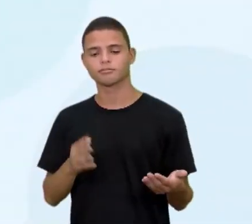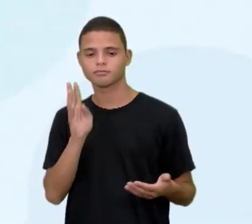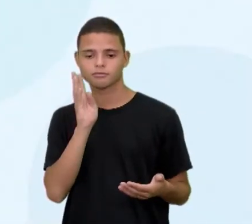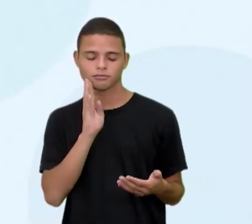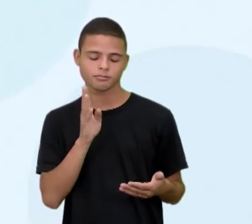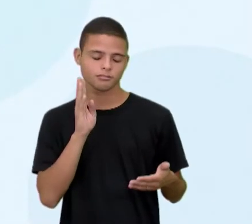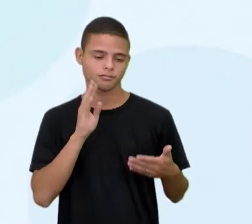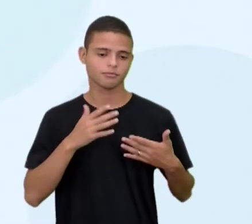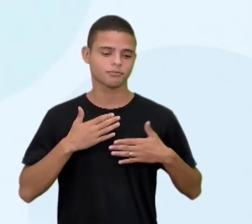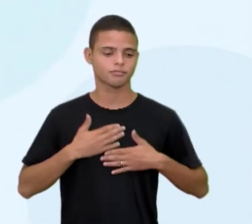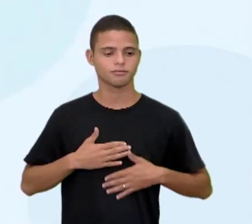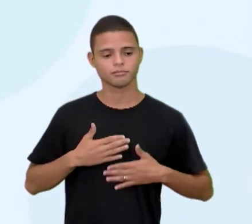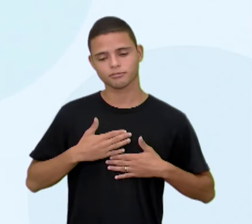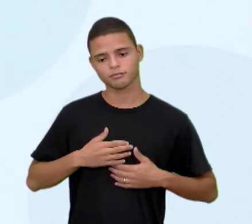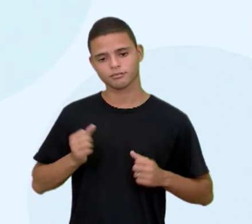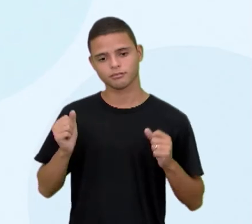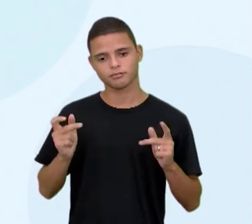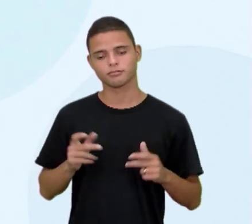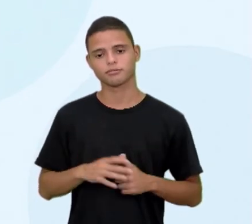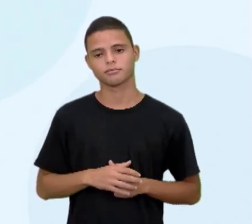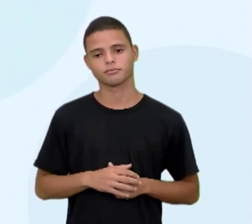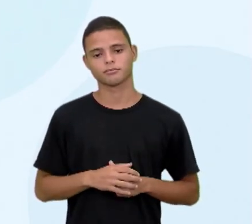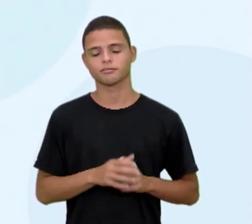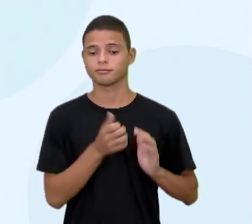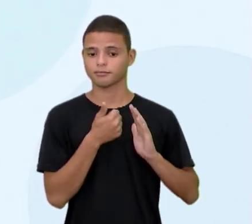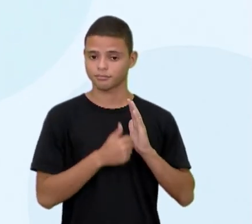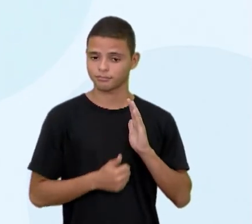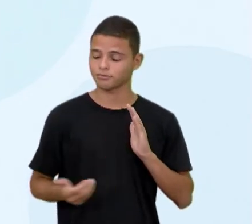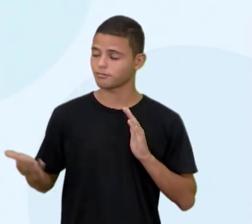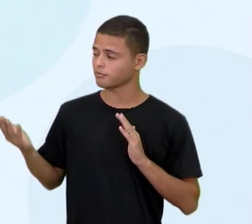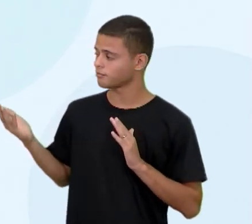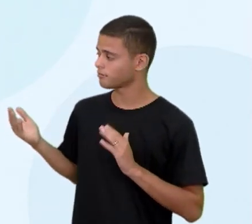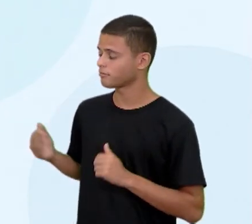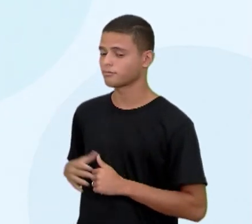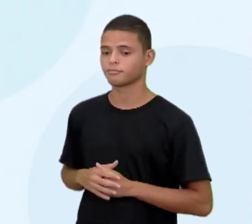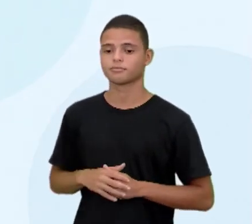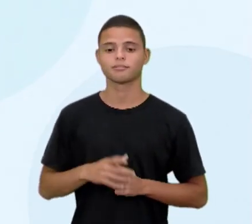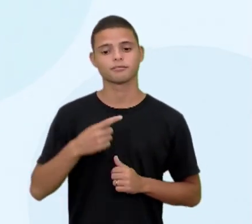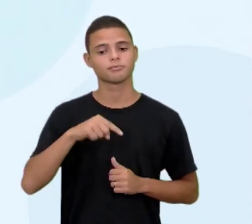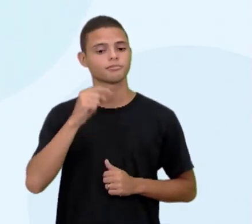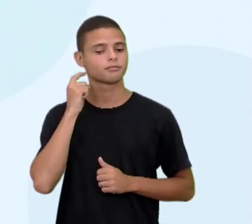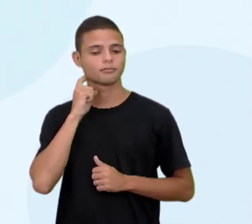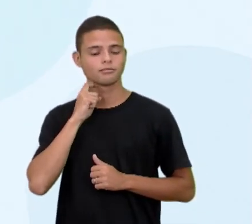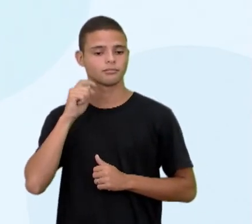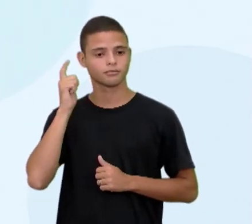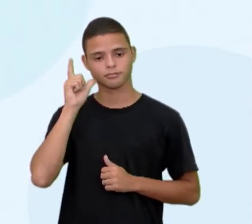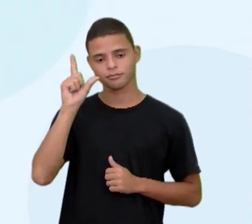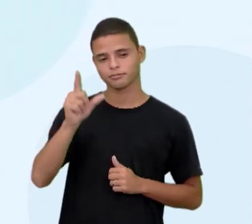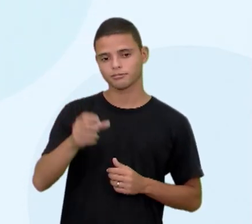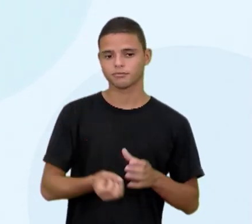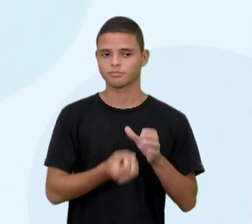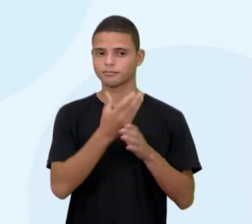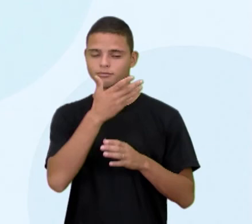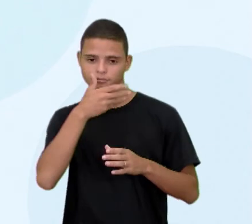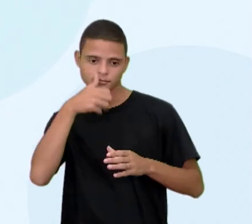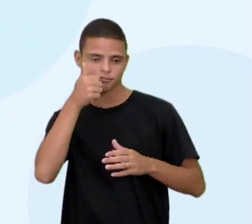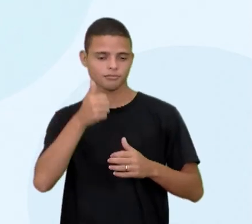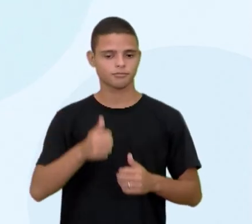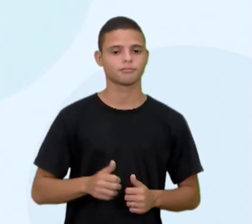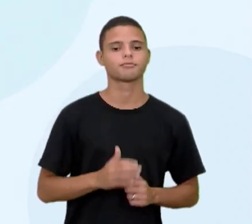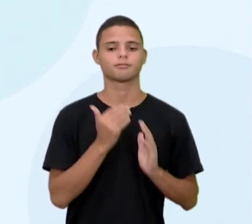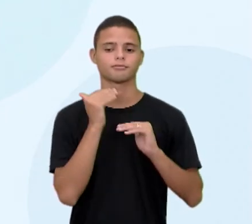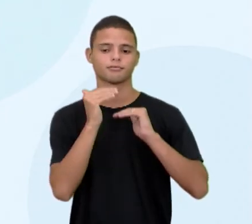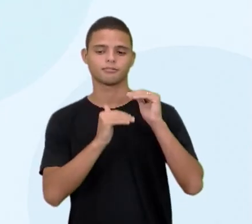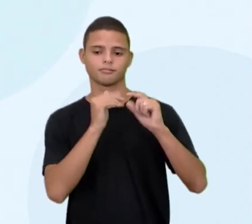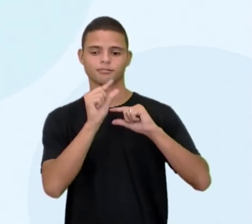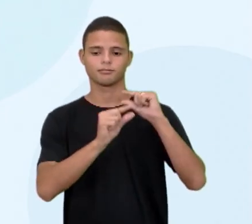ser tranquilo e tem que trazer aprendizado. Não esqueçam de avaliar a nossa aula para que a gente consiga construir um aprendizado sempre melhor, né? Se aprimorar